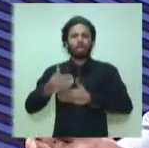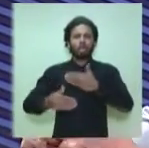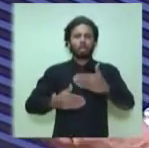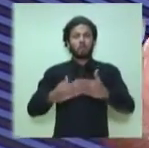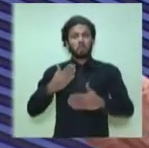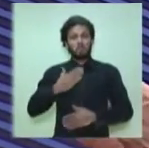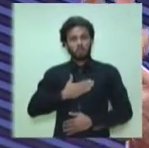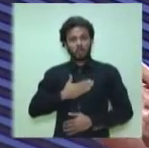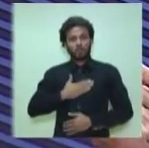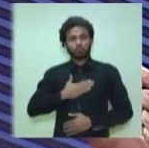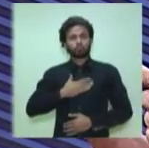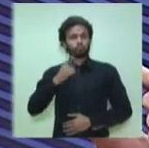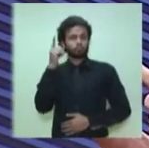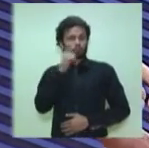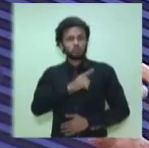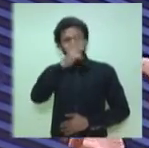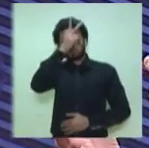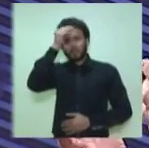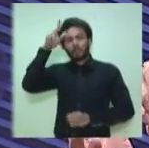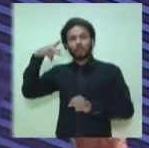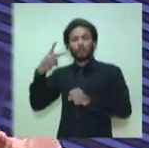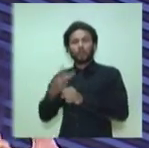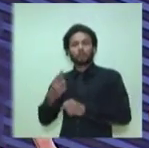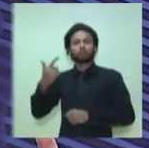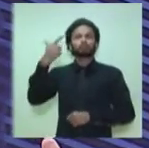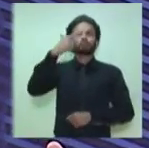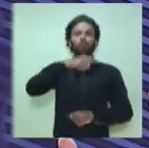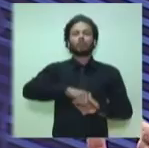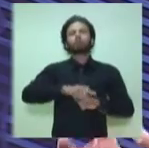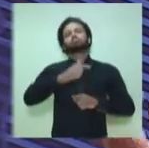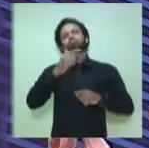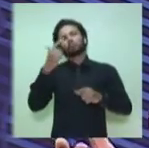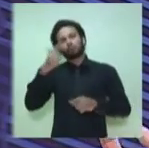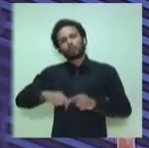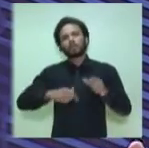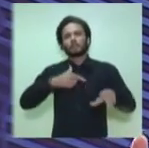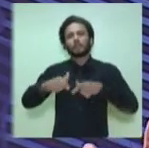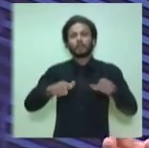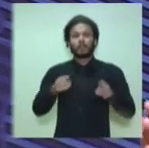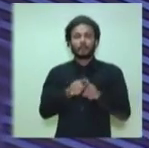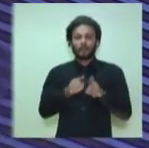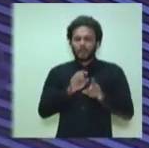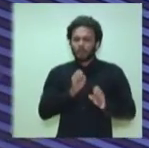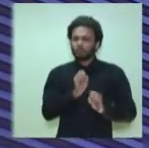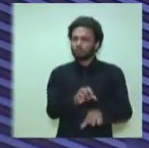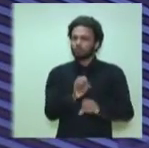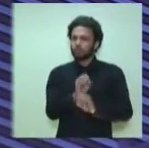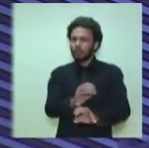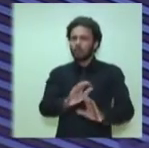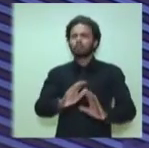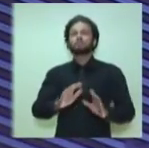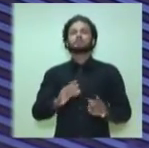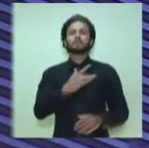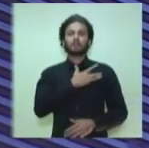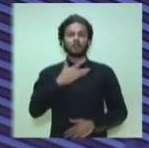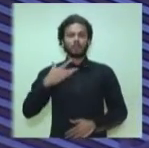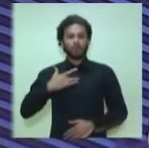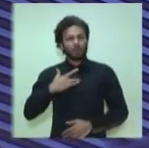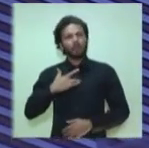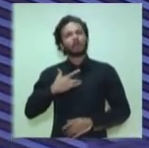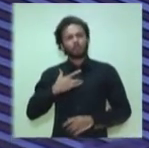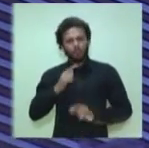meu ponto fundamental de governo, além de educação e saúde, é claramente a infraestrutura